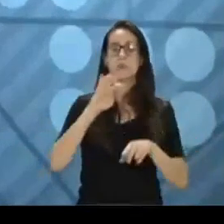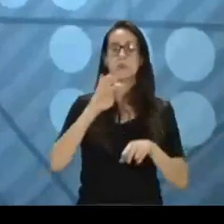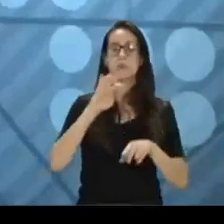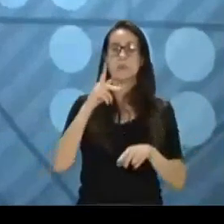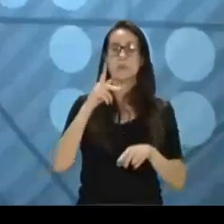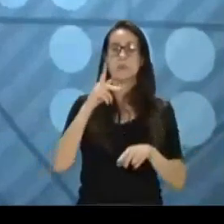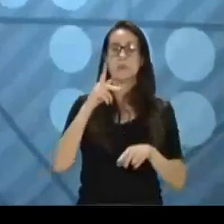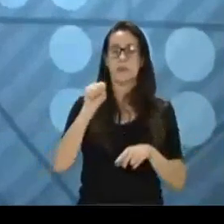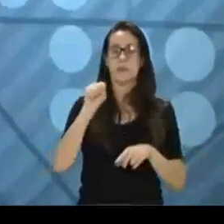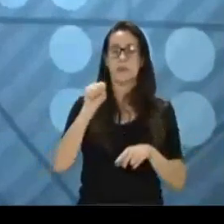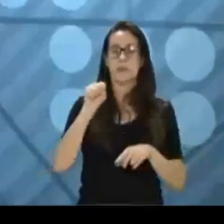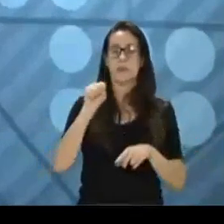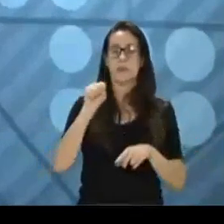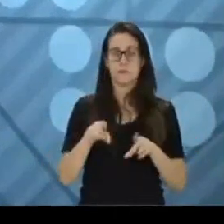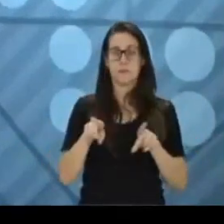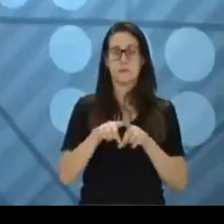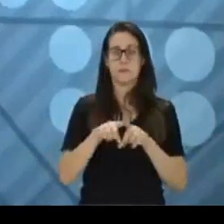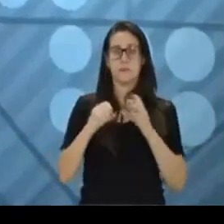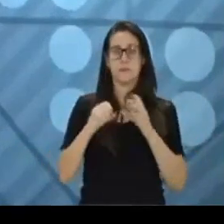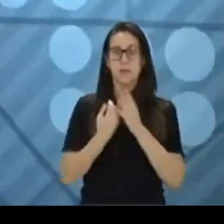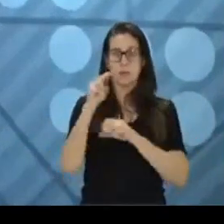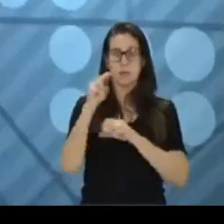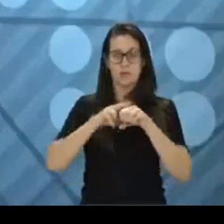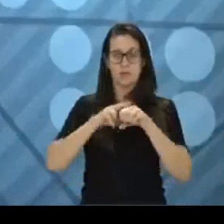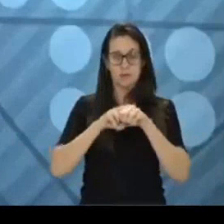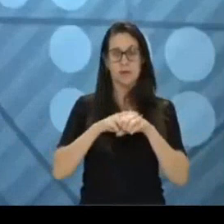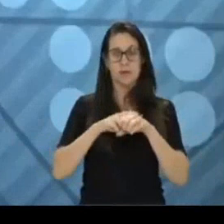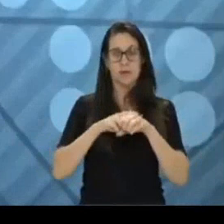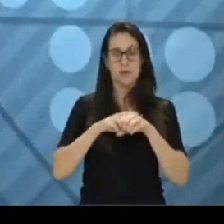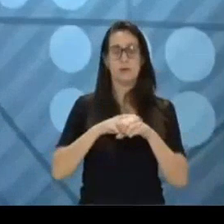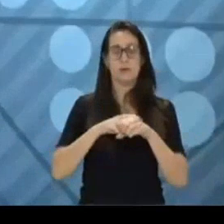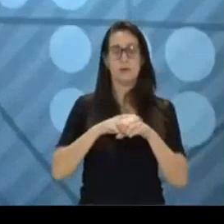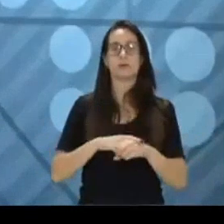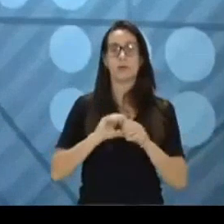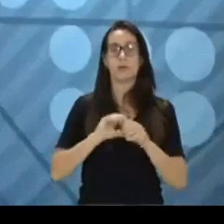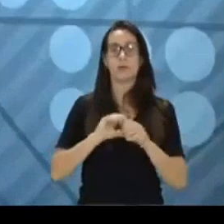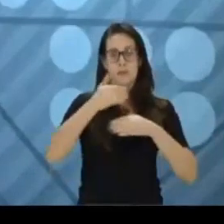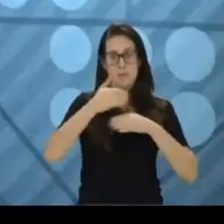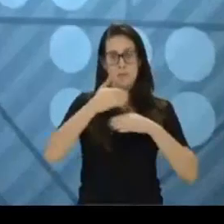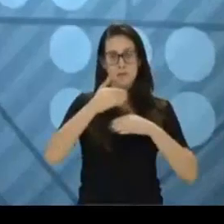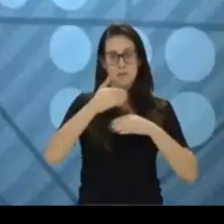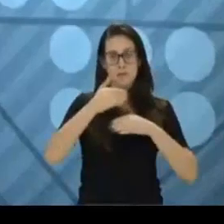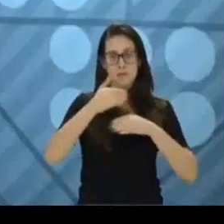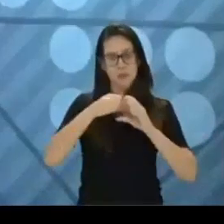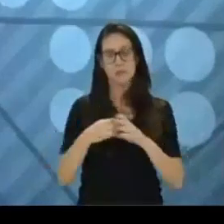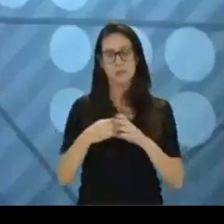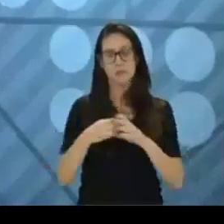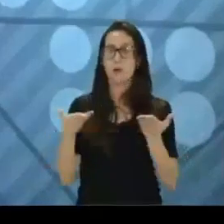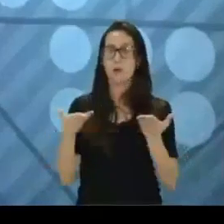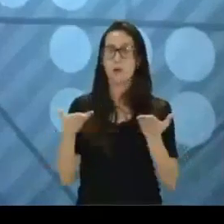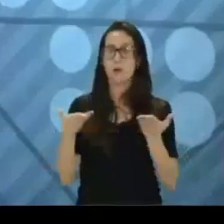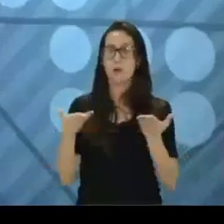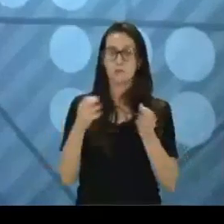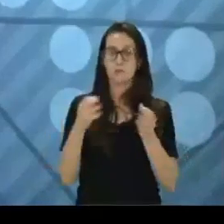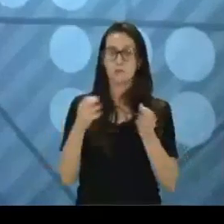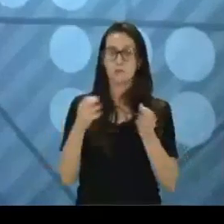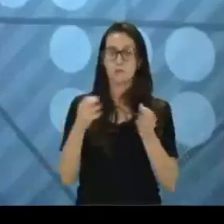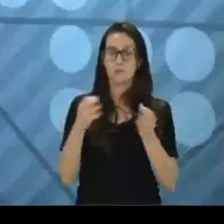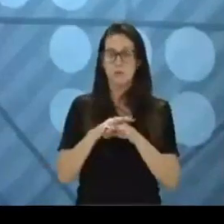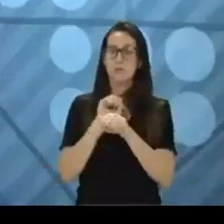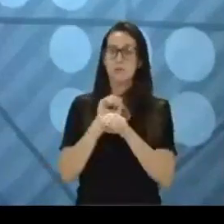citoplasma, e nas células vegetais e procariontes, a parede celular. Então, aqui nós vamos finalizando a nossa aula de hoje e eu